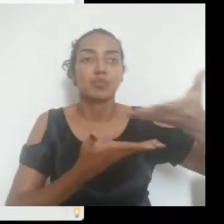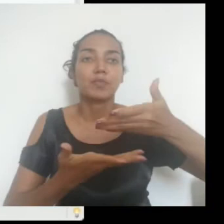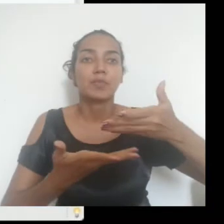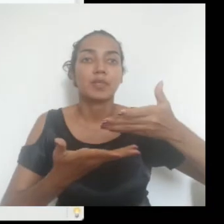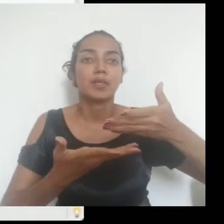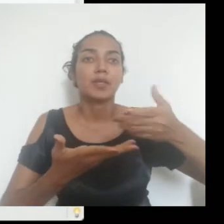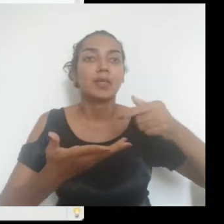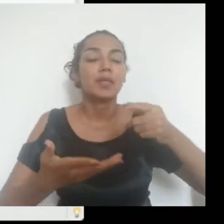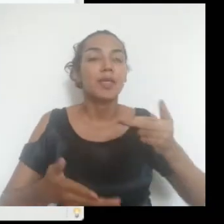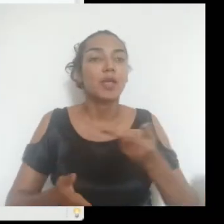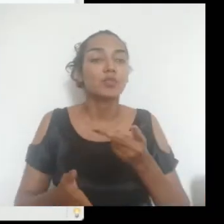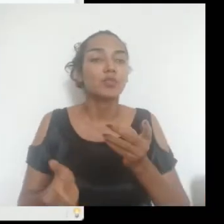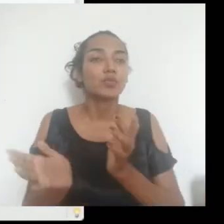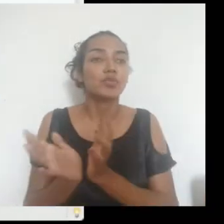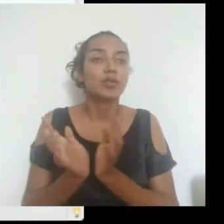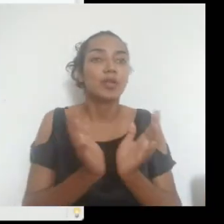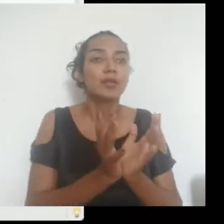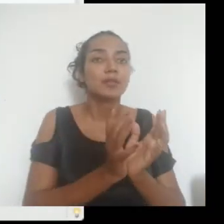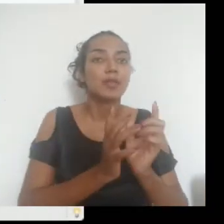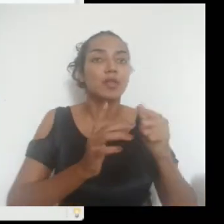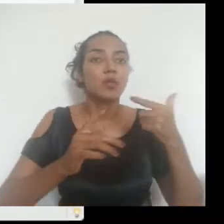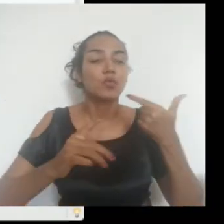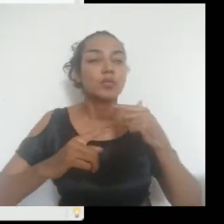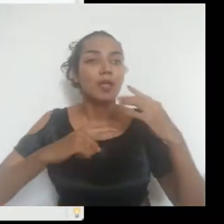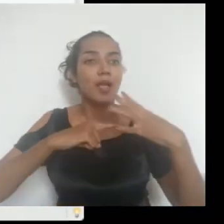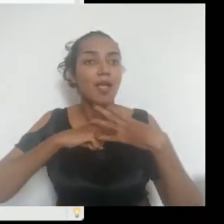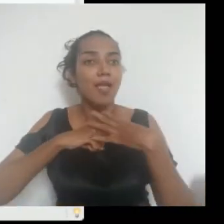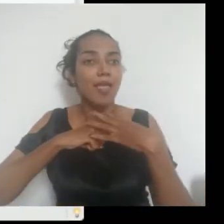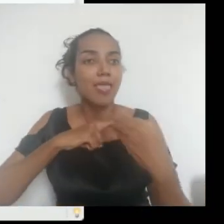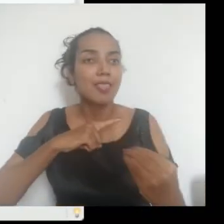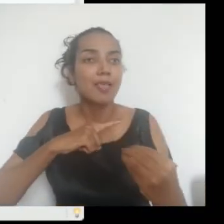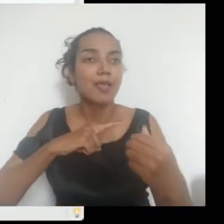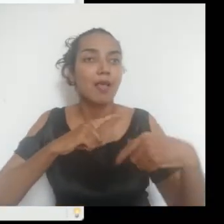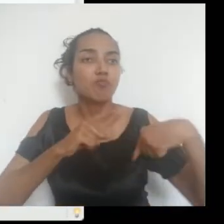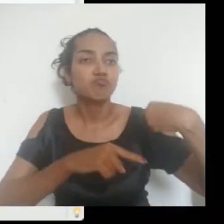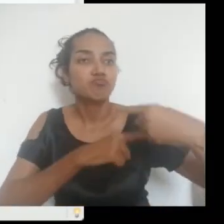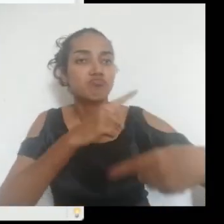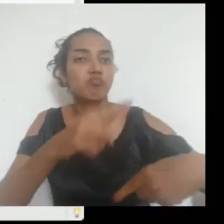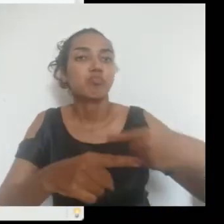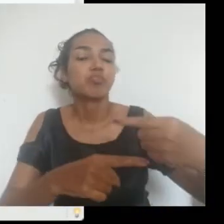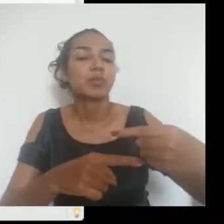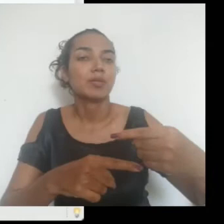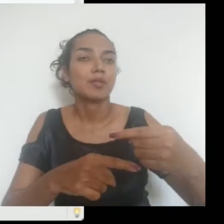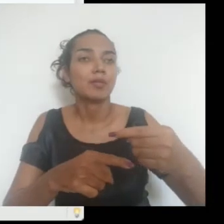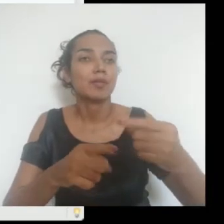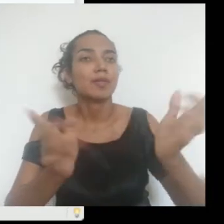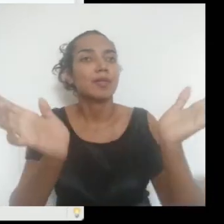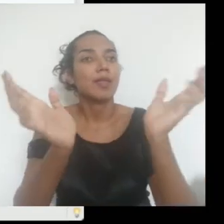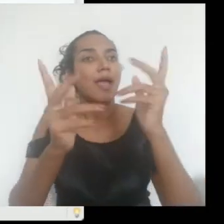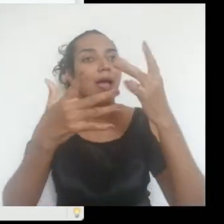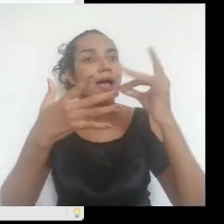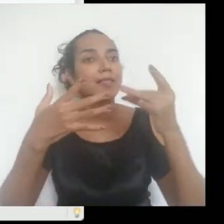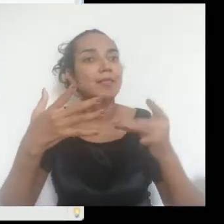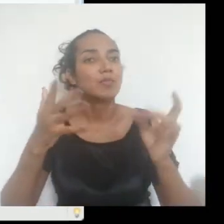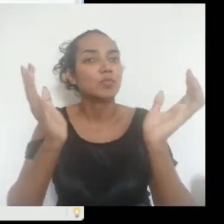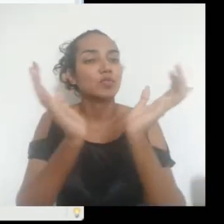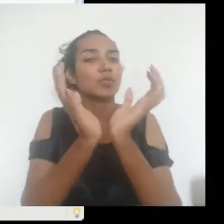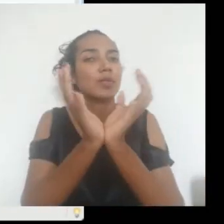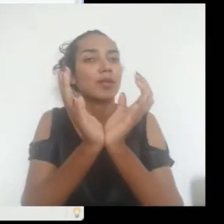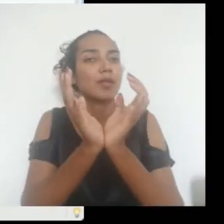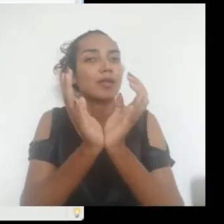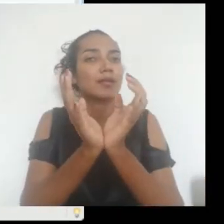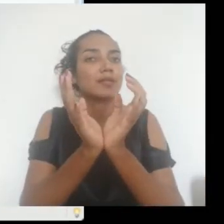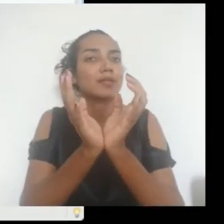os atributos e métodos da superclasse, neste caso, a classe pessoa. Notem que nem professor nem